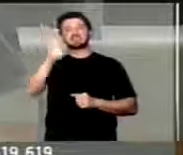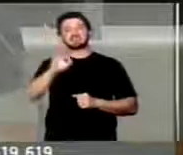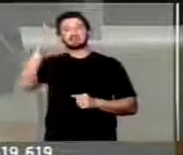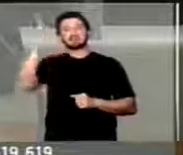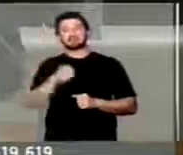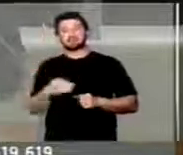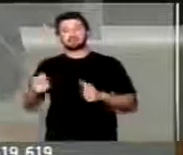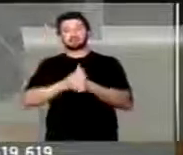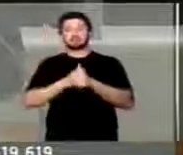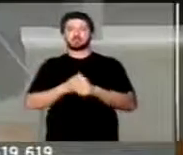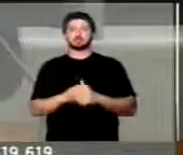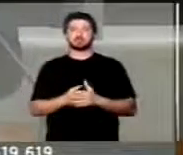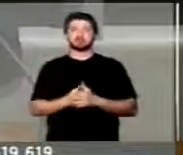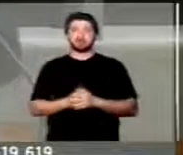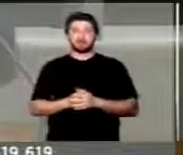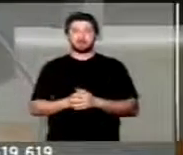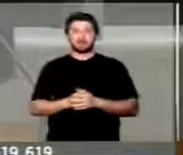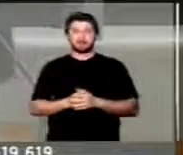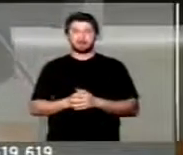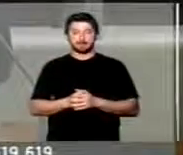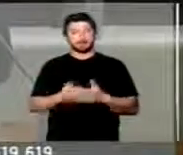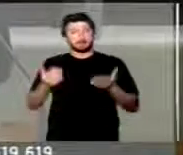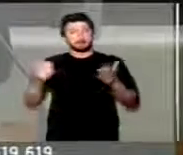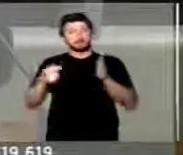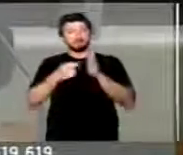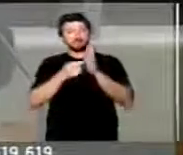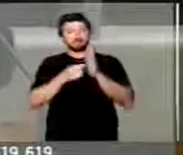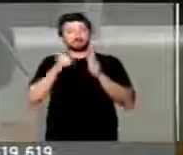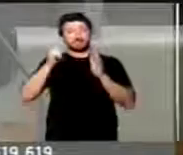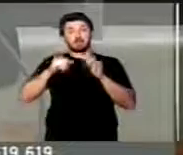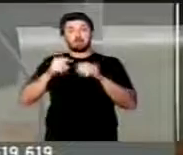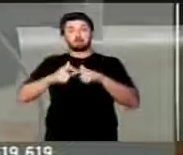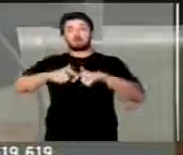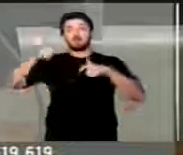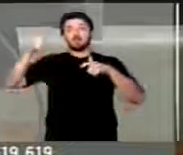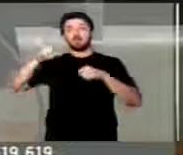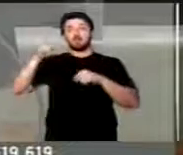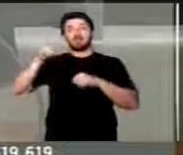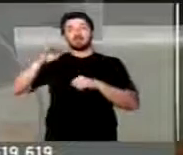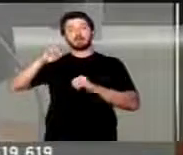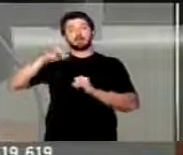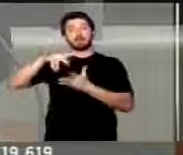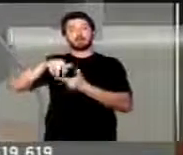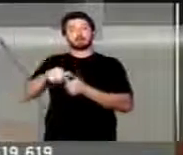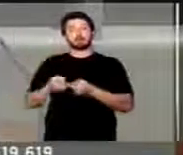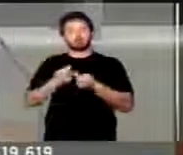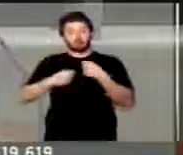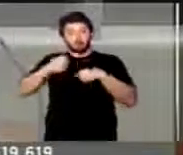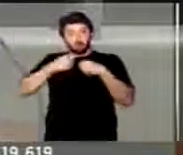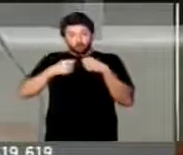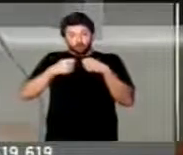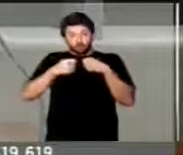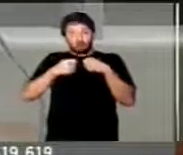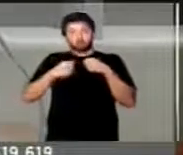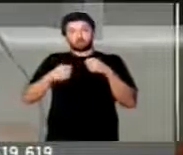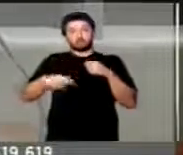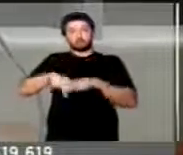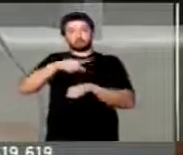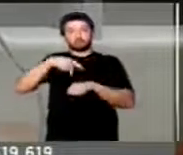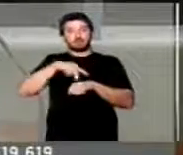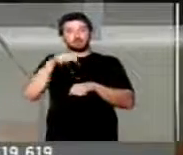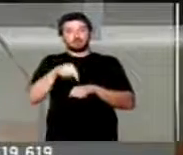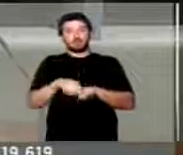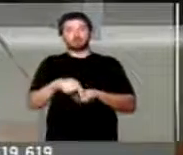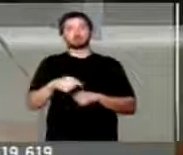70% da dívida, que no caso era maior a externa, economizando para o tamanho daquele